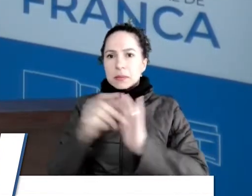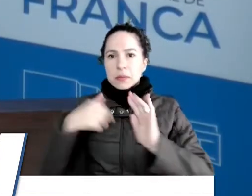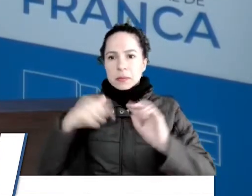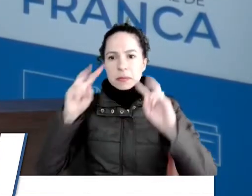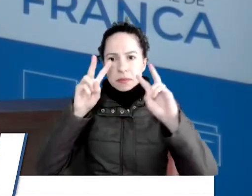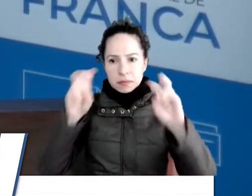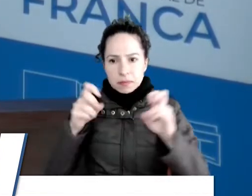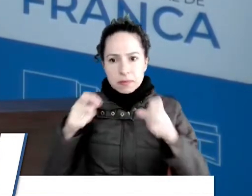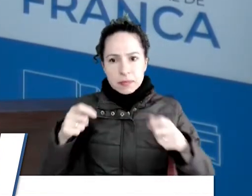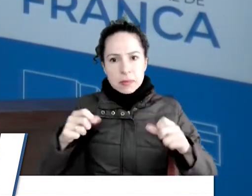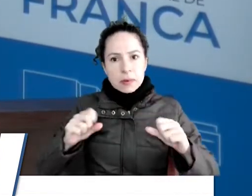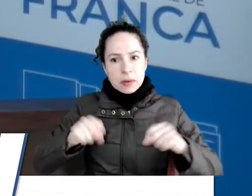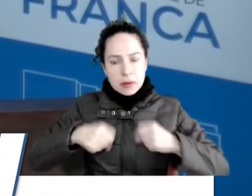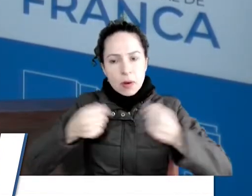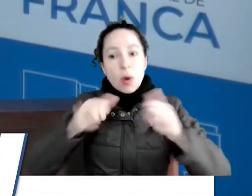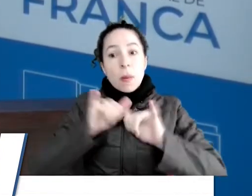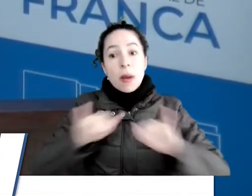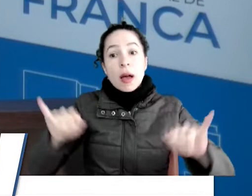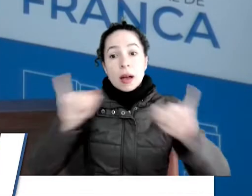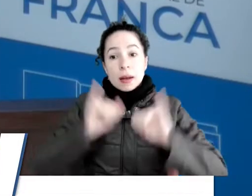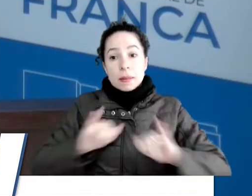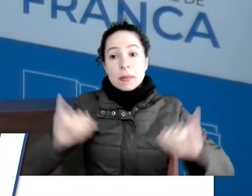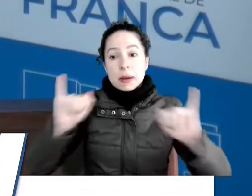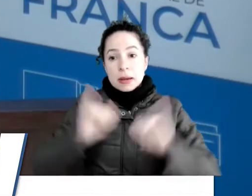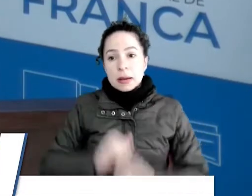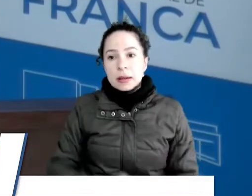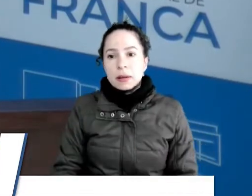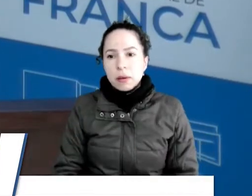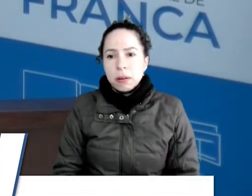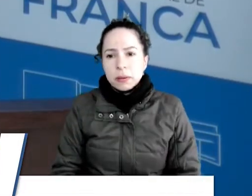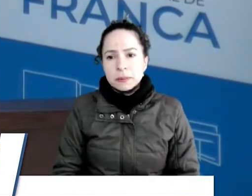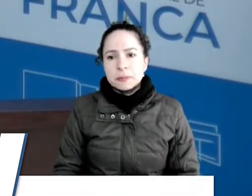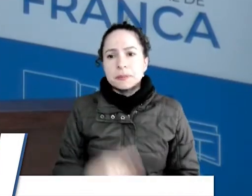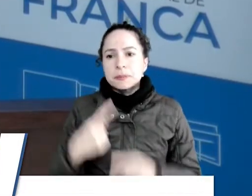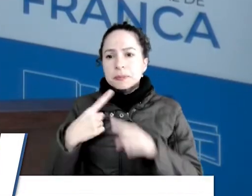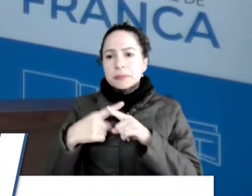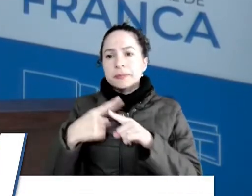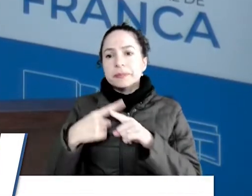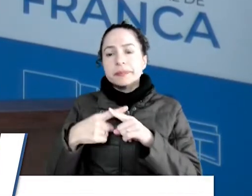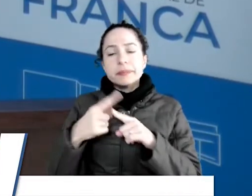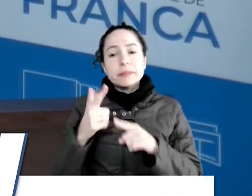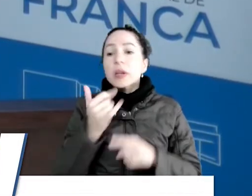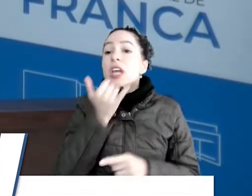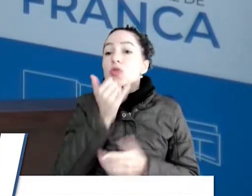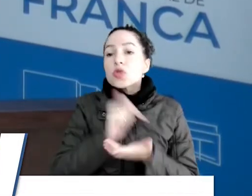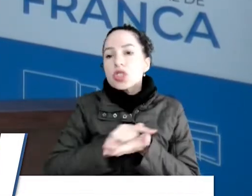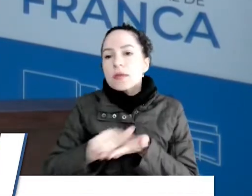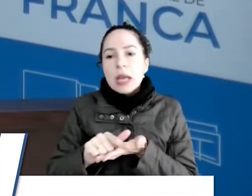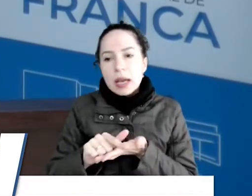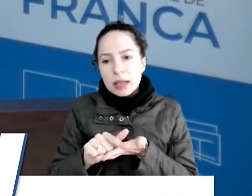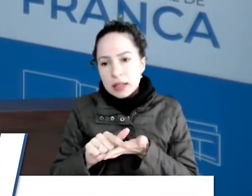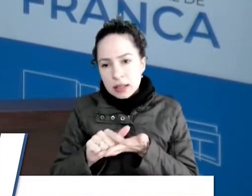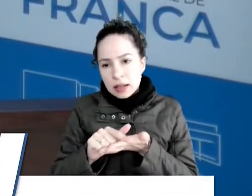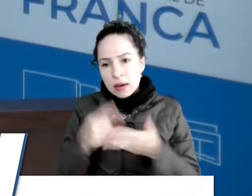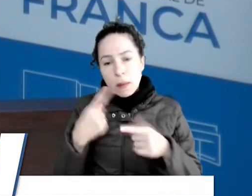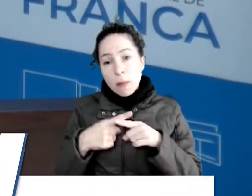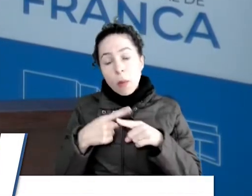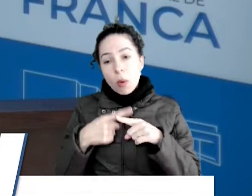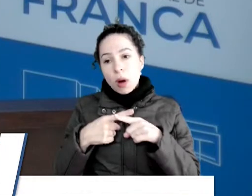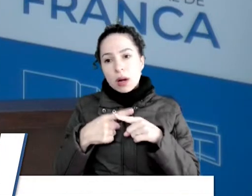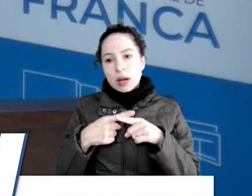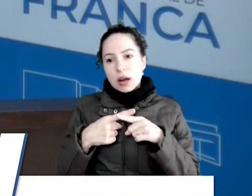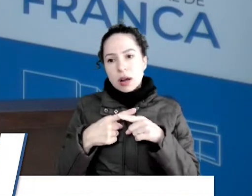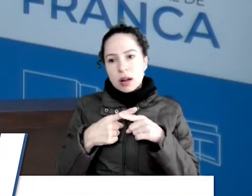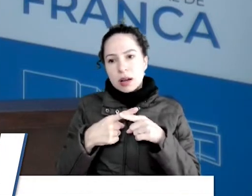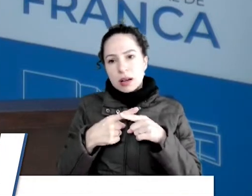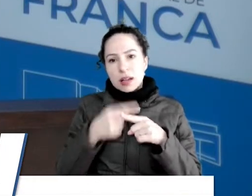da minha campanha eleitoral. Porque não tinha justificativas o porquê, se tinha